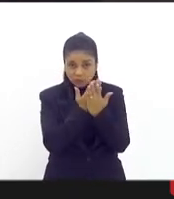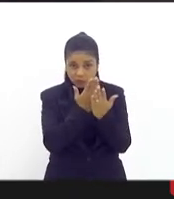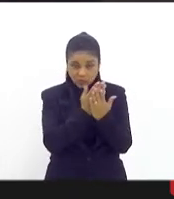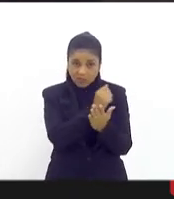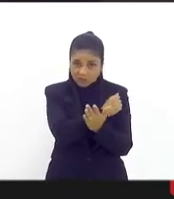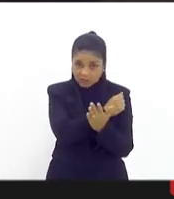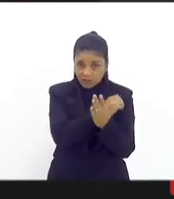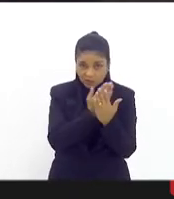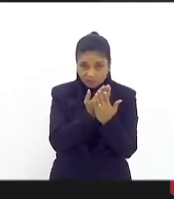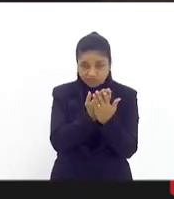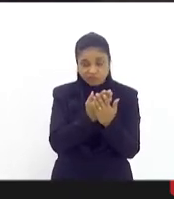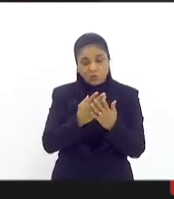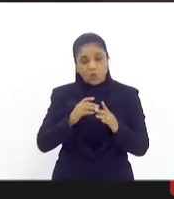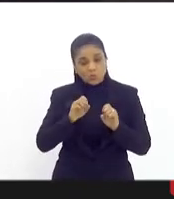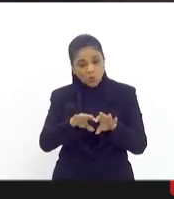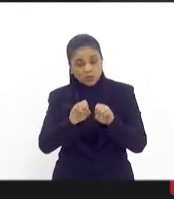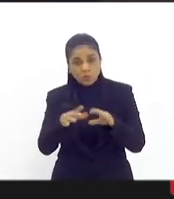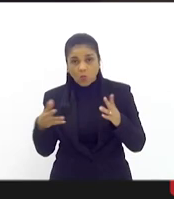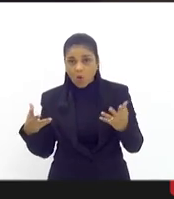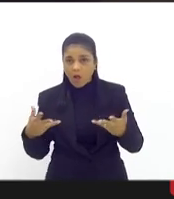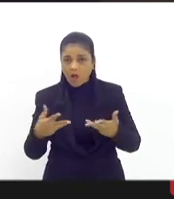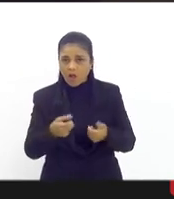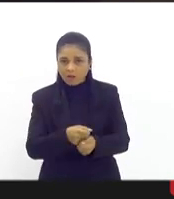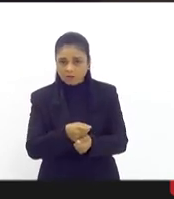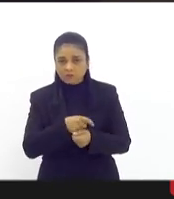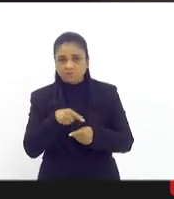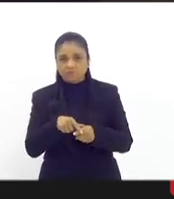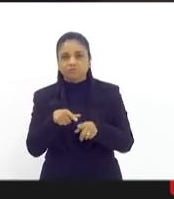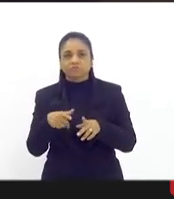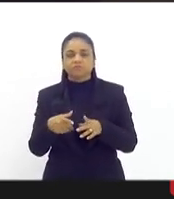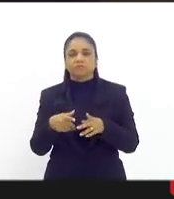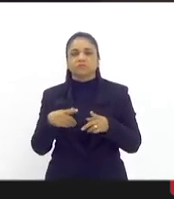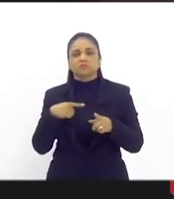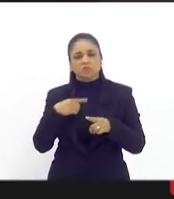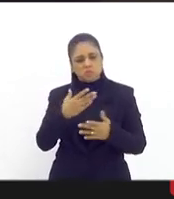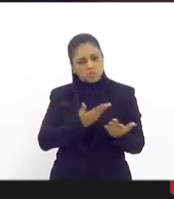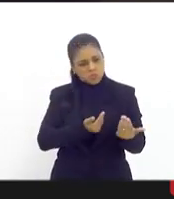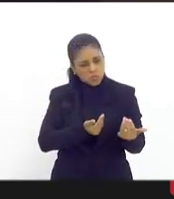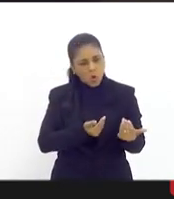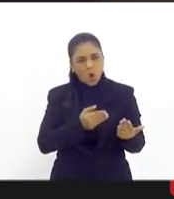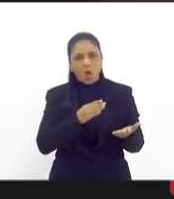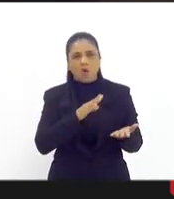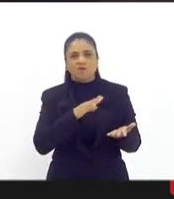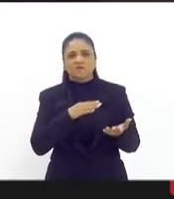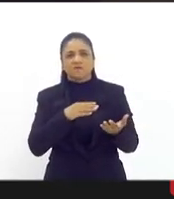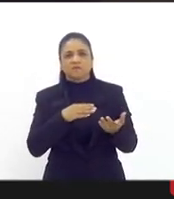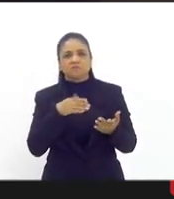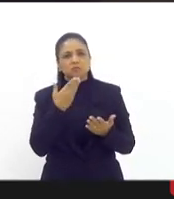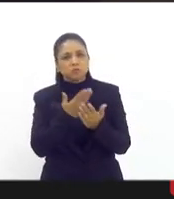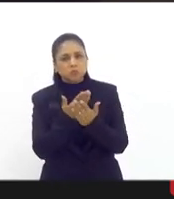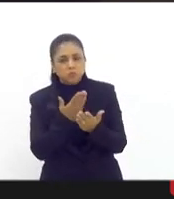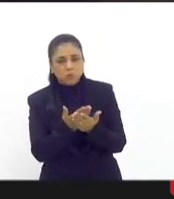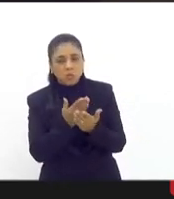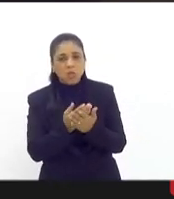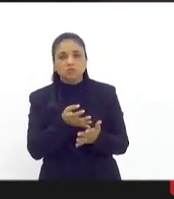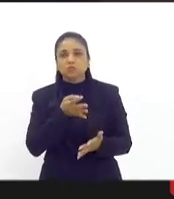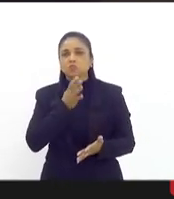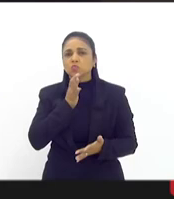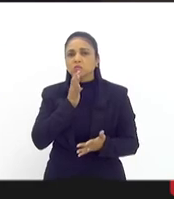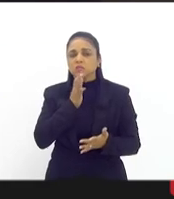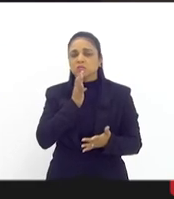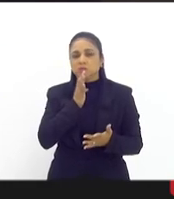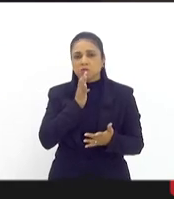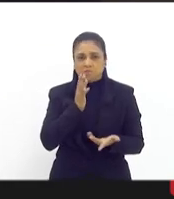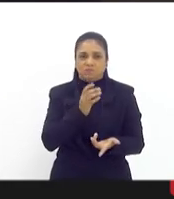educação de qualidade, por um mundo mais acessível para nós que somos jovens, para nós que estamos estudando, nosso reconhecimento quanto classe